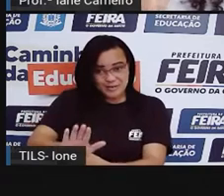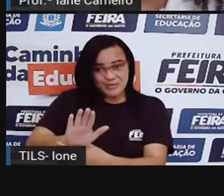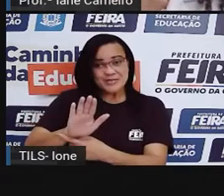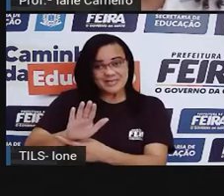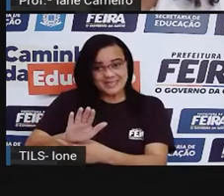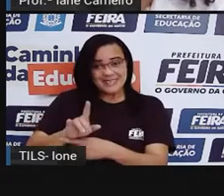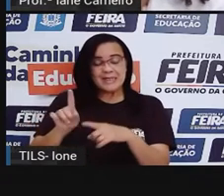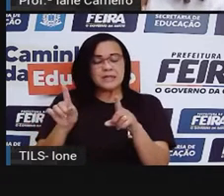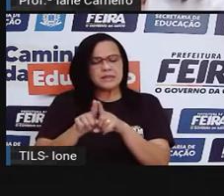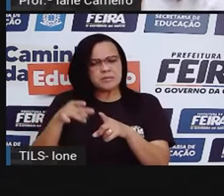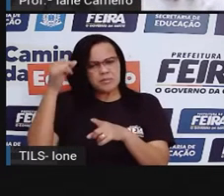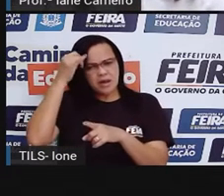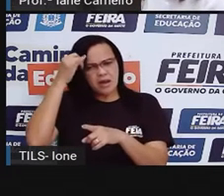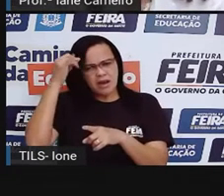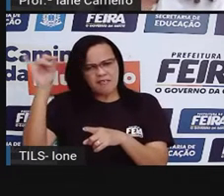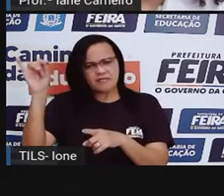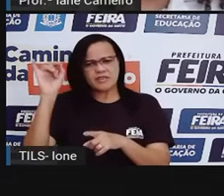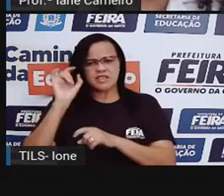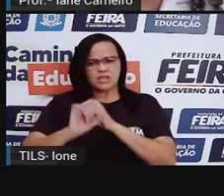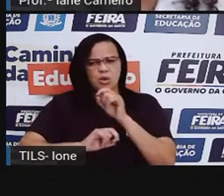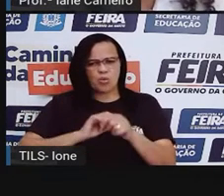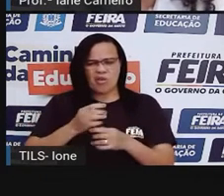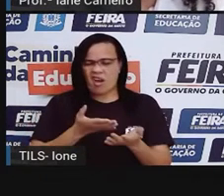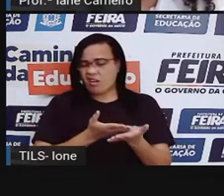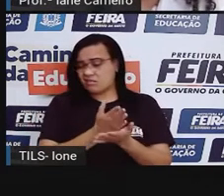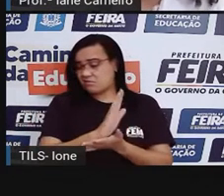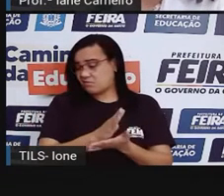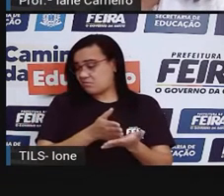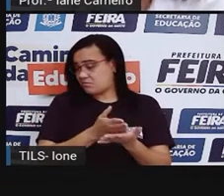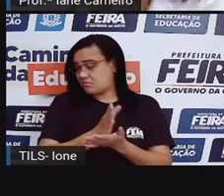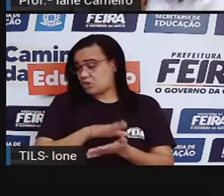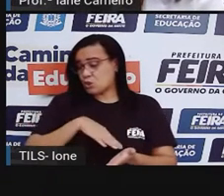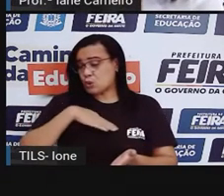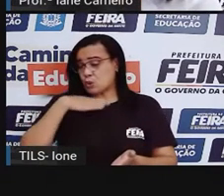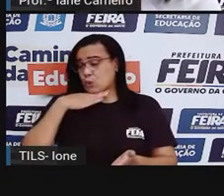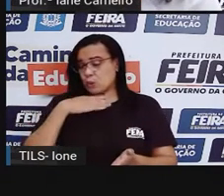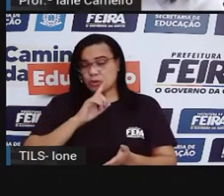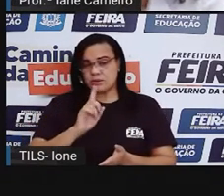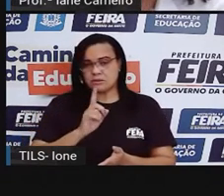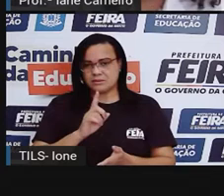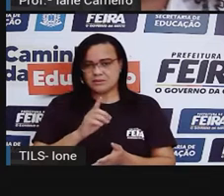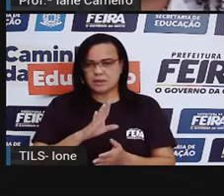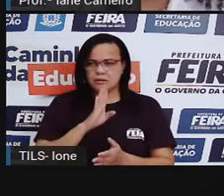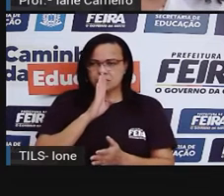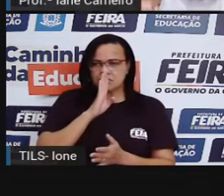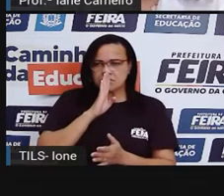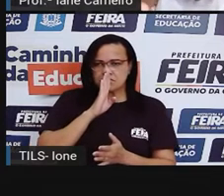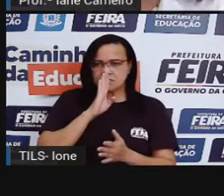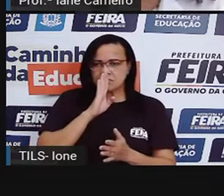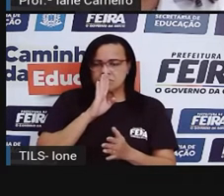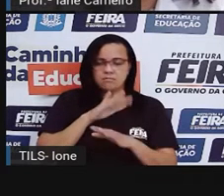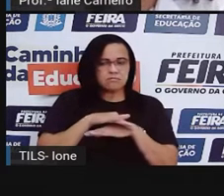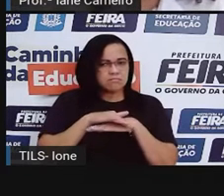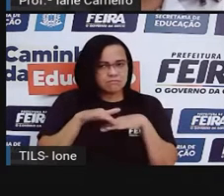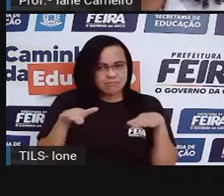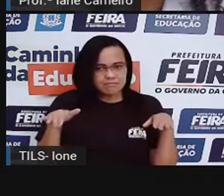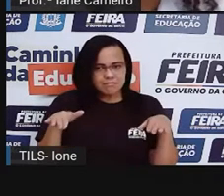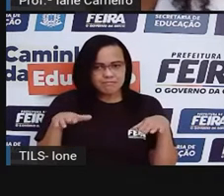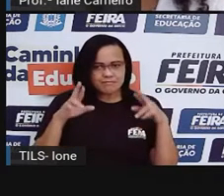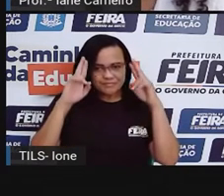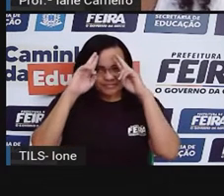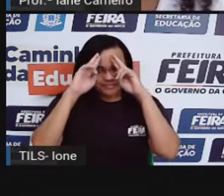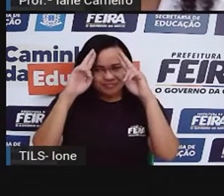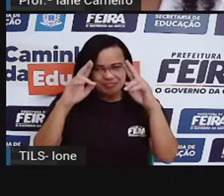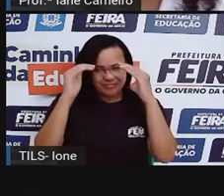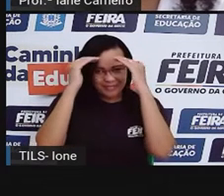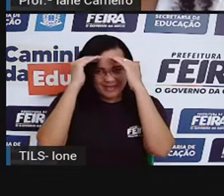né, ficar ali chateando a pessoa, né? Às vezes a pessoa quer ficar quietinha, caladinha. Então a gente já respeita o